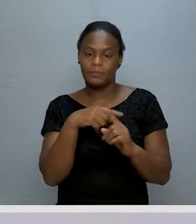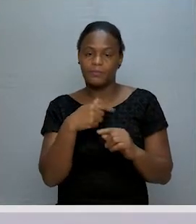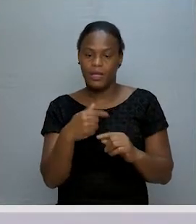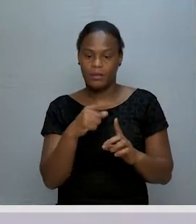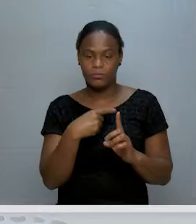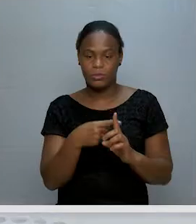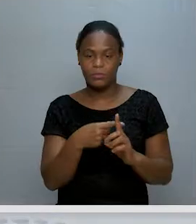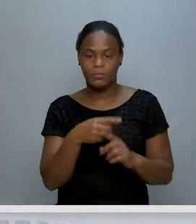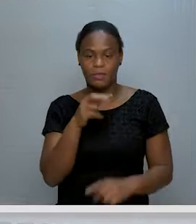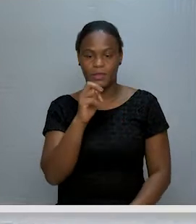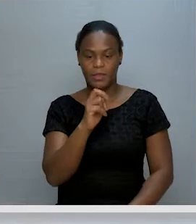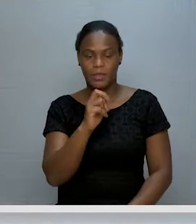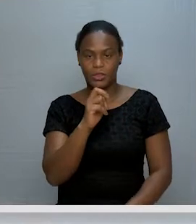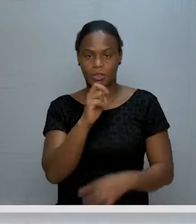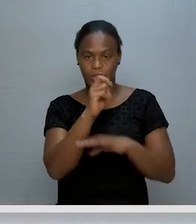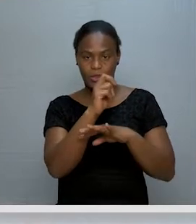3